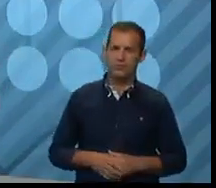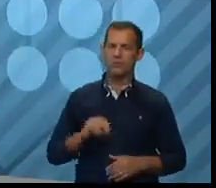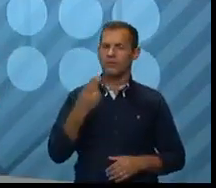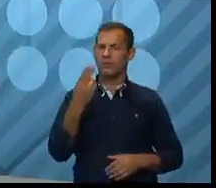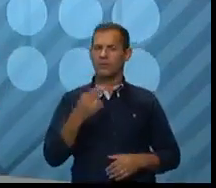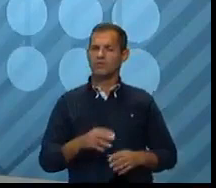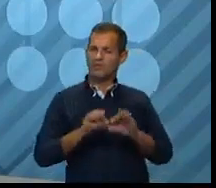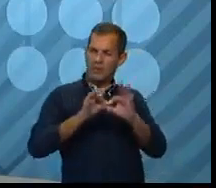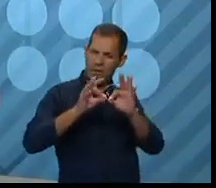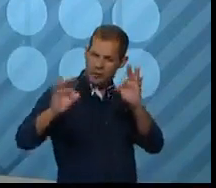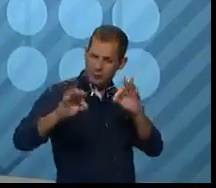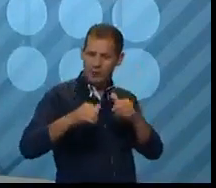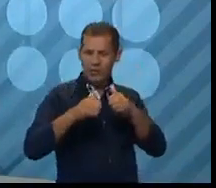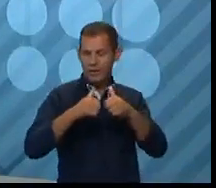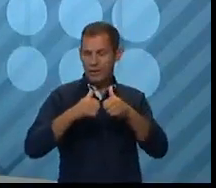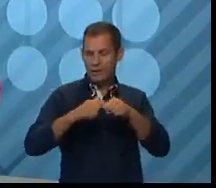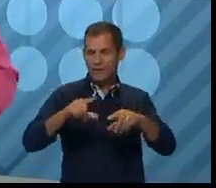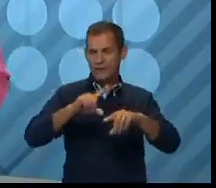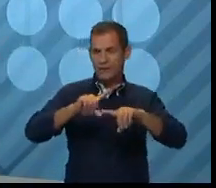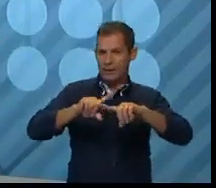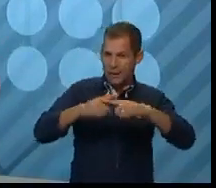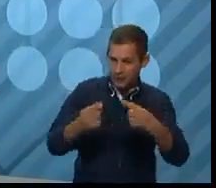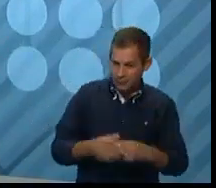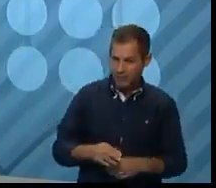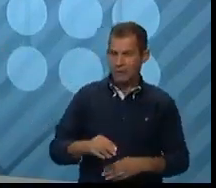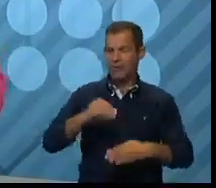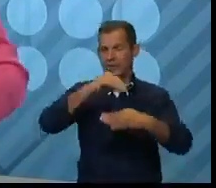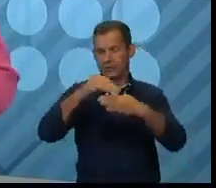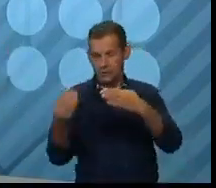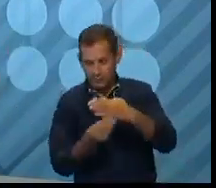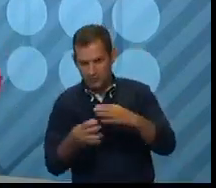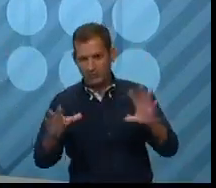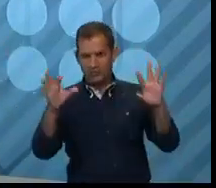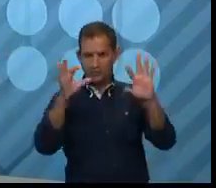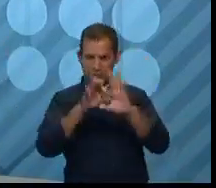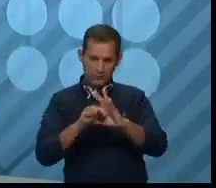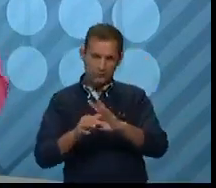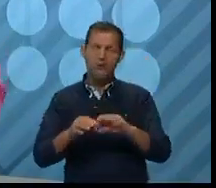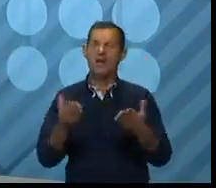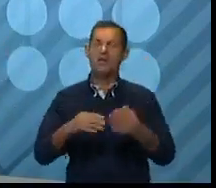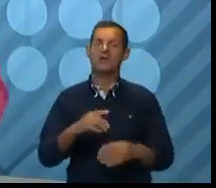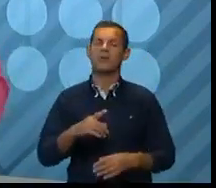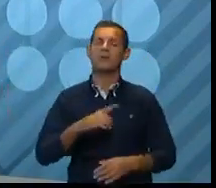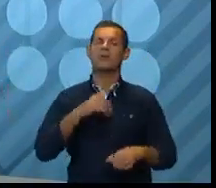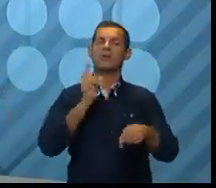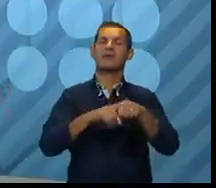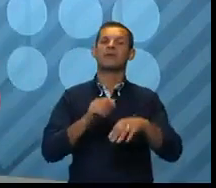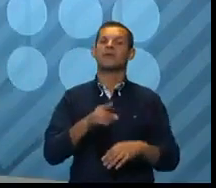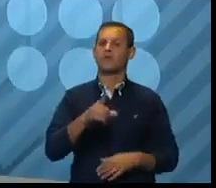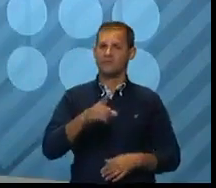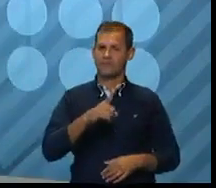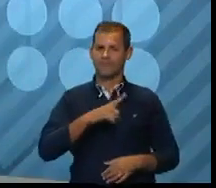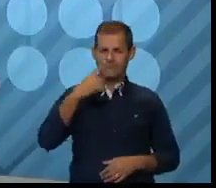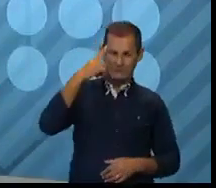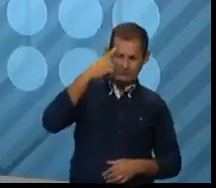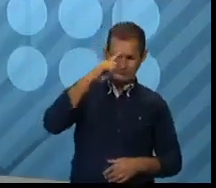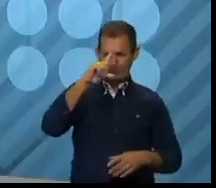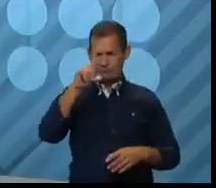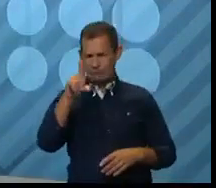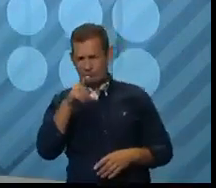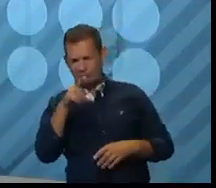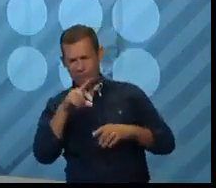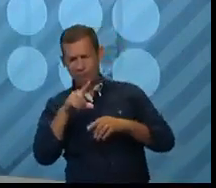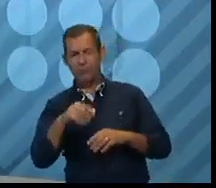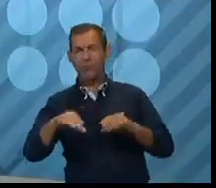na distância. Então, essa é mais uma das aplicações das integrais, né? E agora chegou o momento. Se você tem qualquer